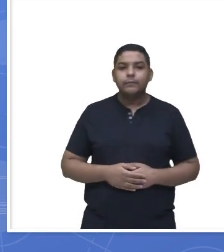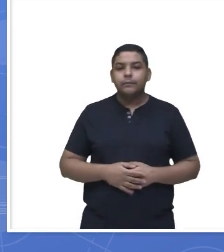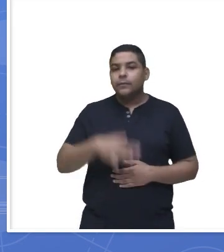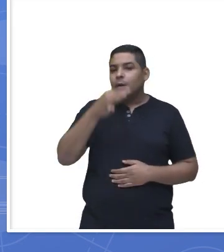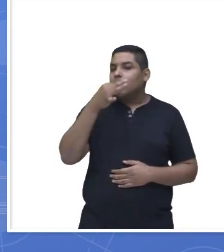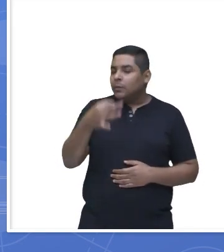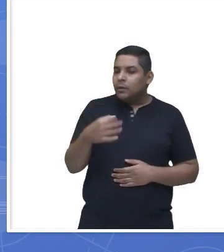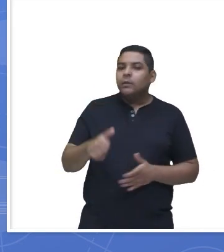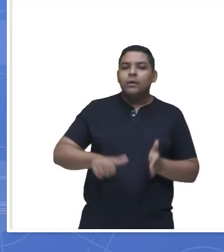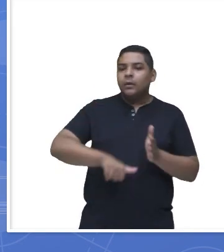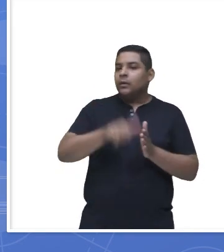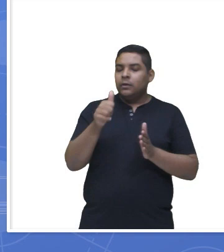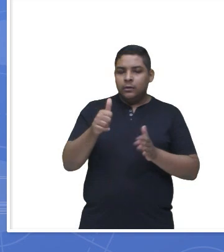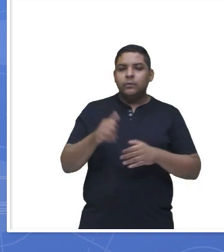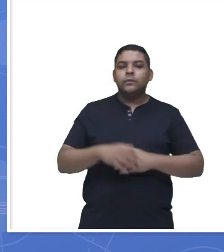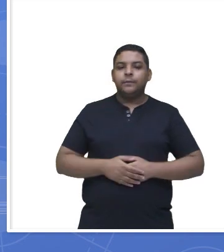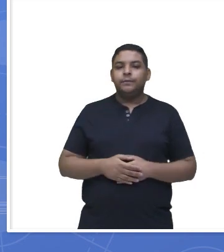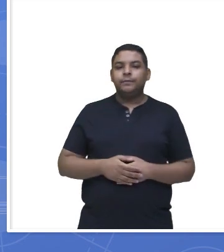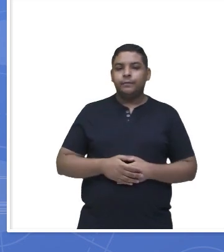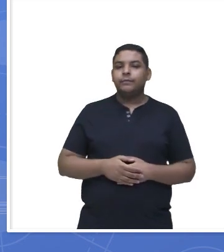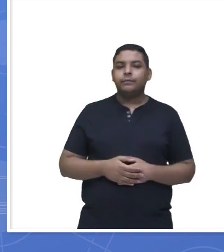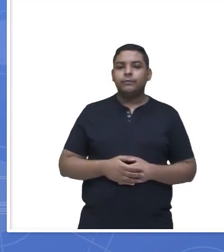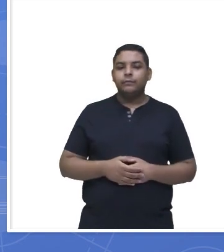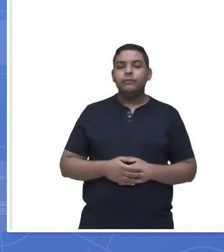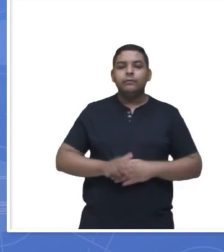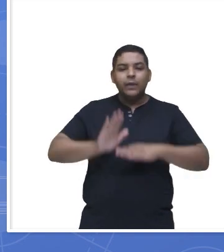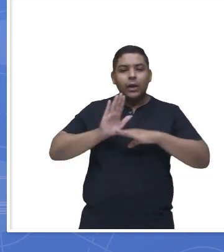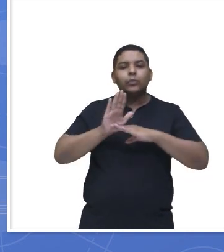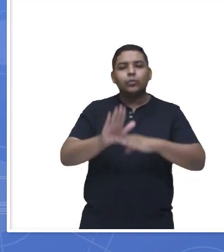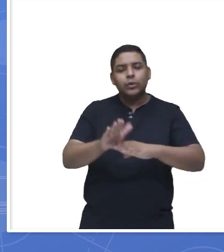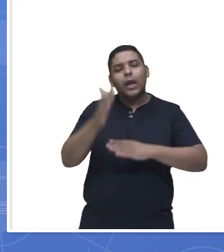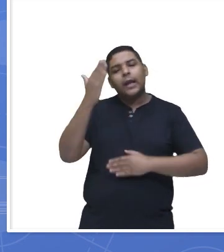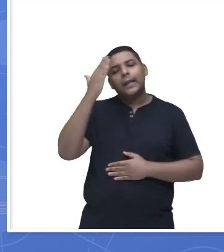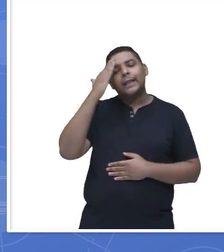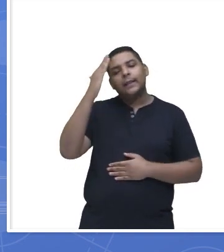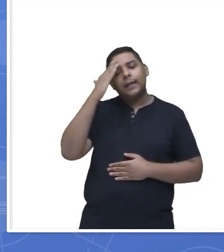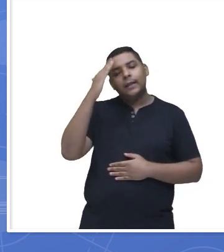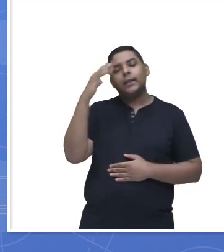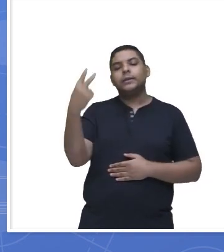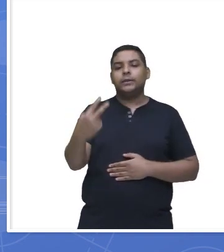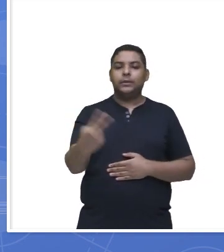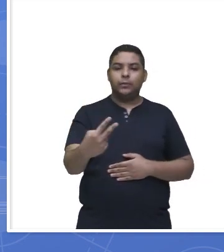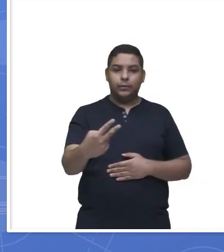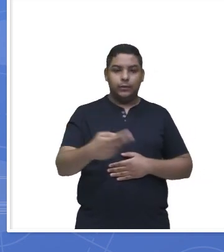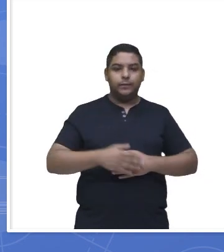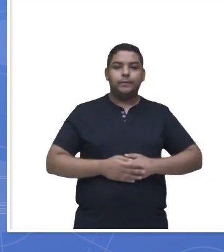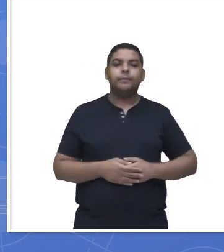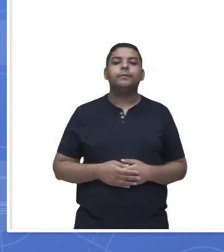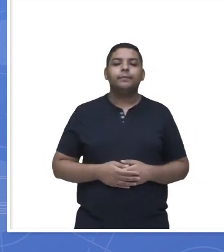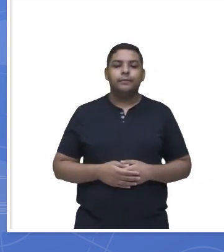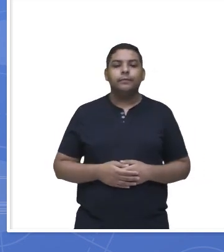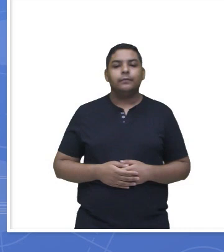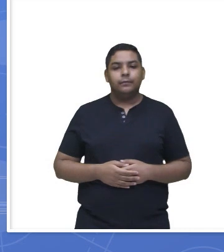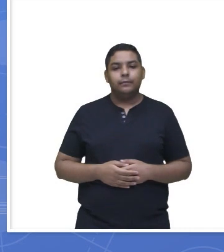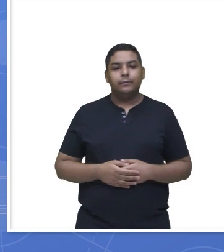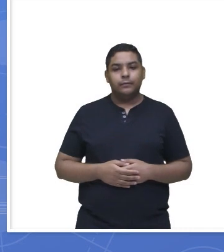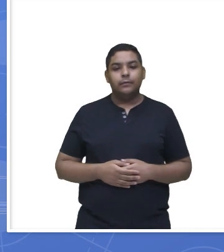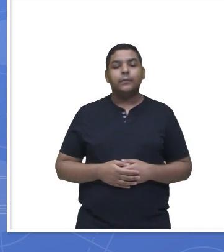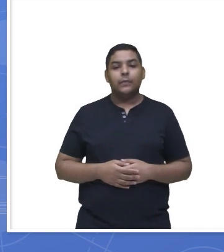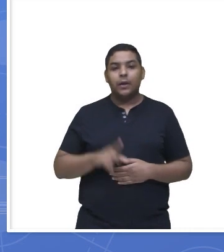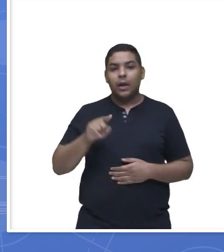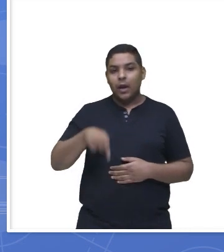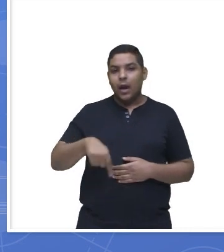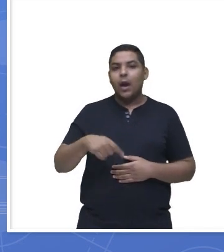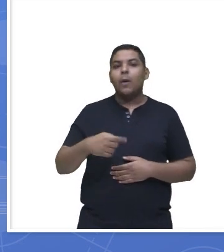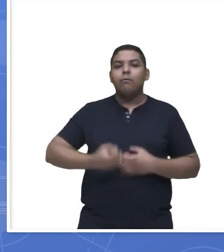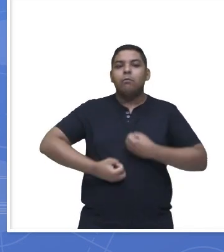vai ajudar muito a entender a segunda. Nós temos aí Augusto dos Anjos, foi um poeta muito criticado. Olha